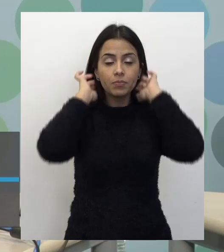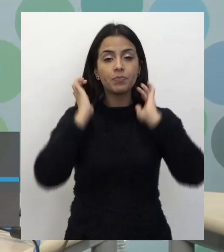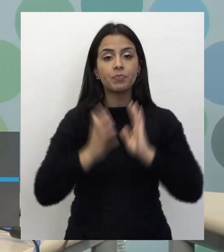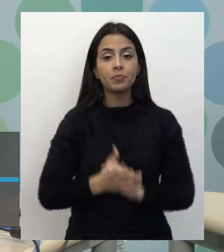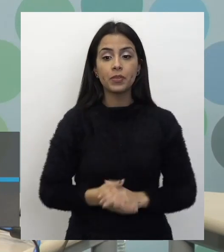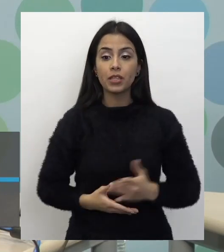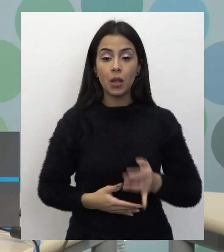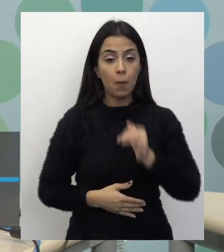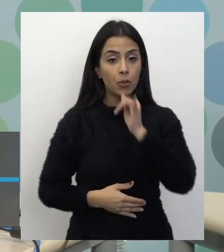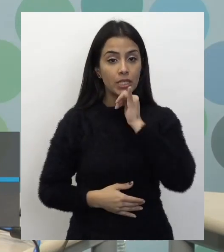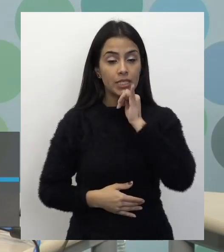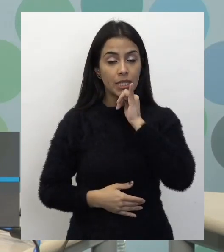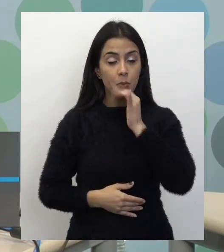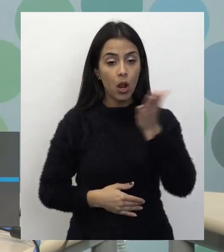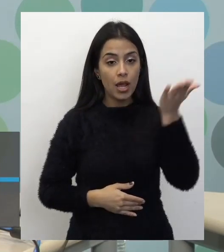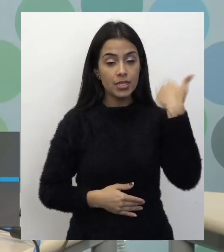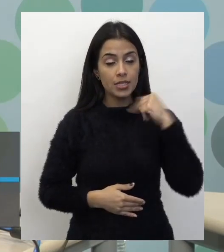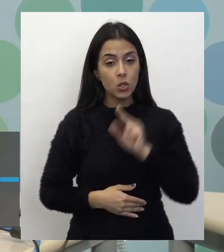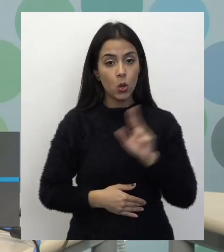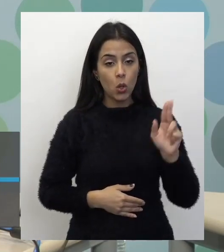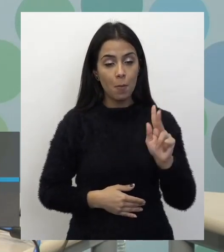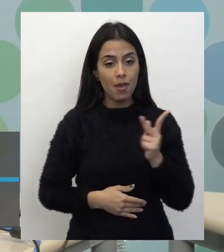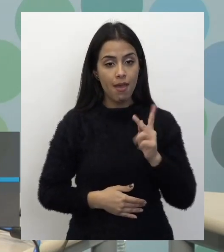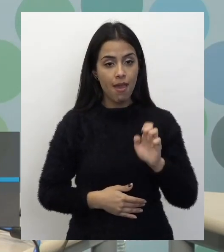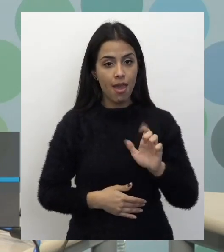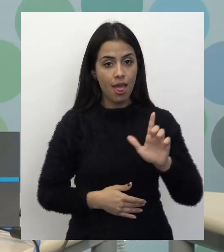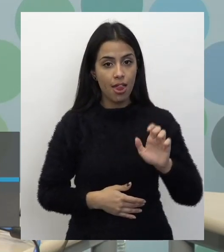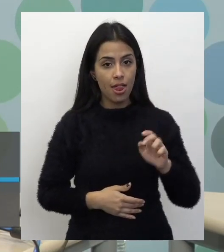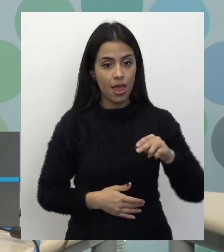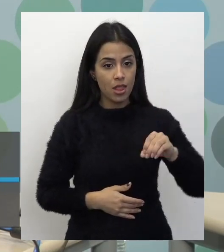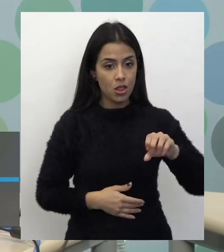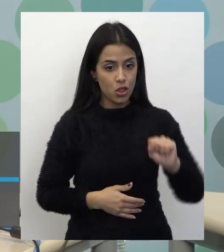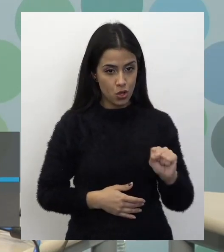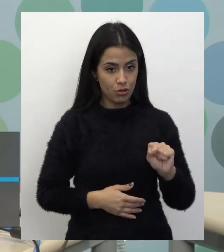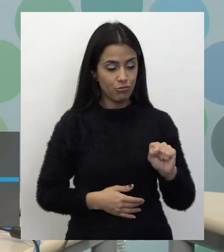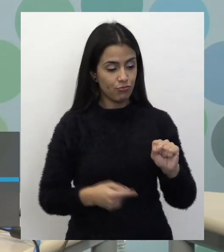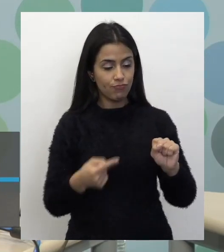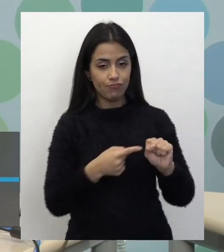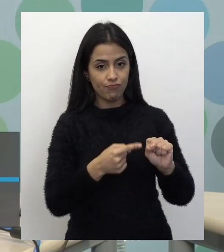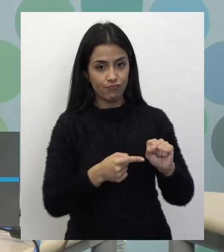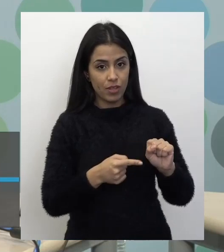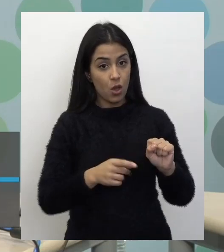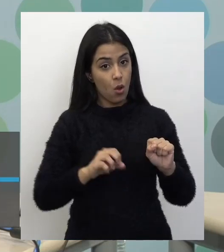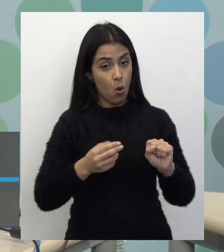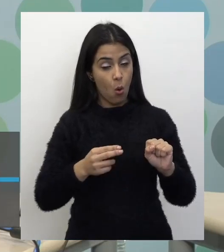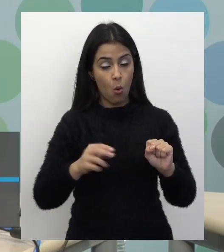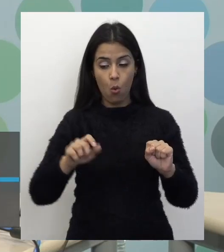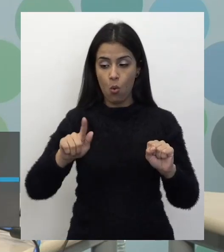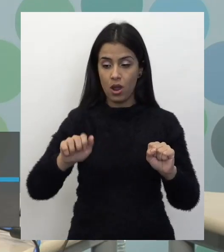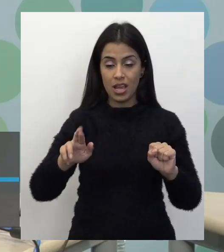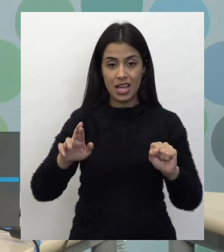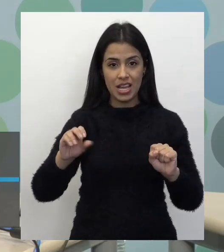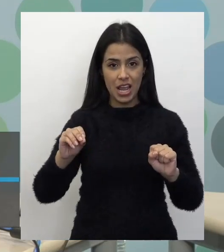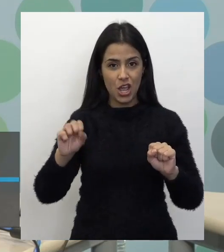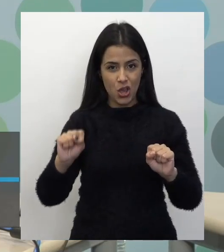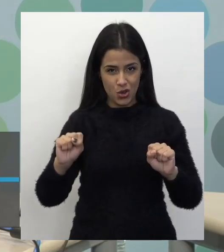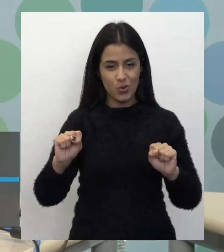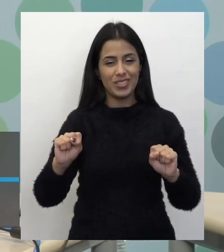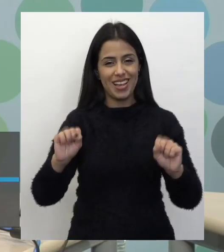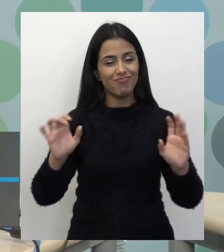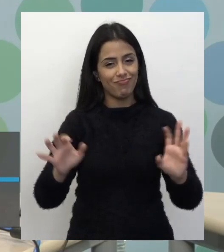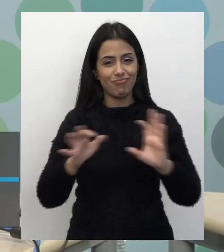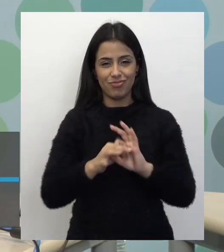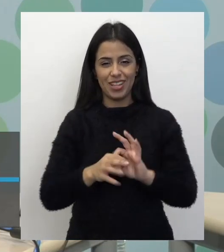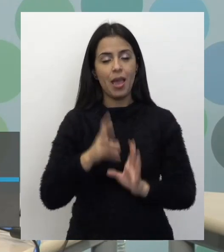de helenos, né? Então, a cultura grega e a cultura helenística, a gente está falando da mesma coisa, tá? É só uma terminologia aí que